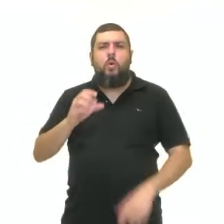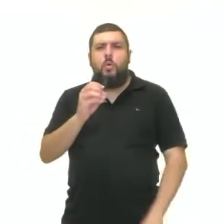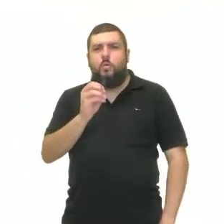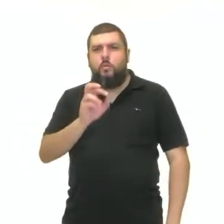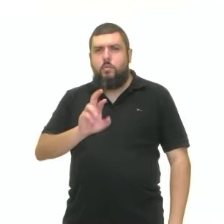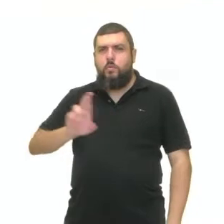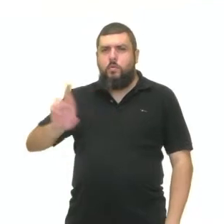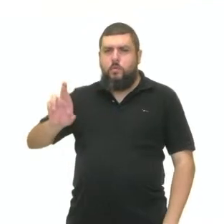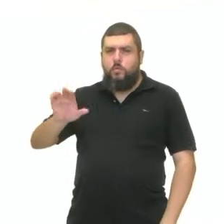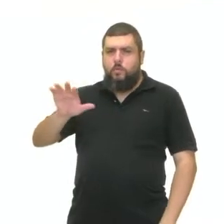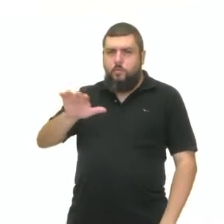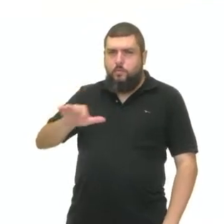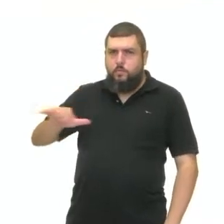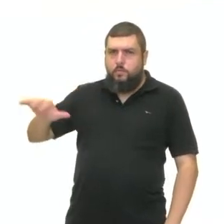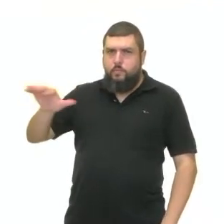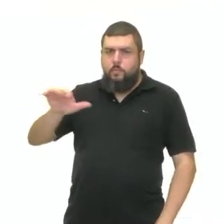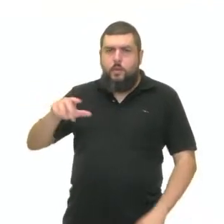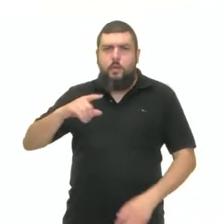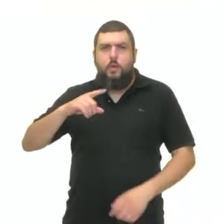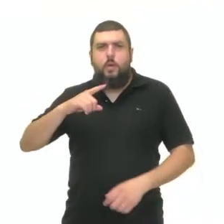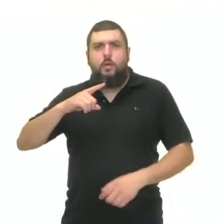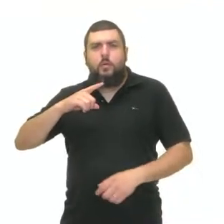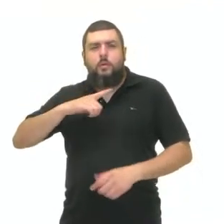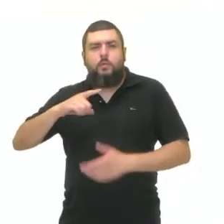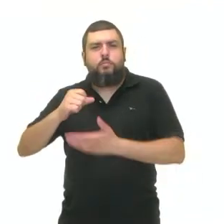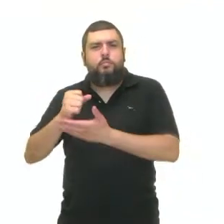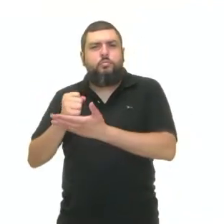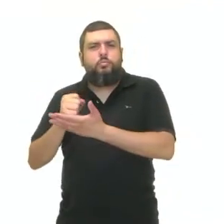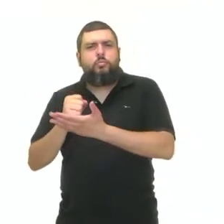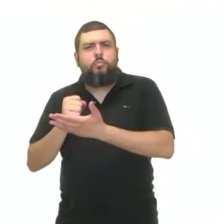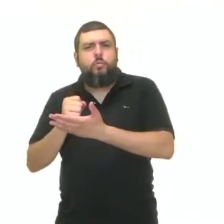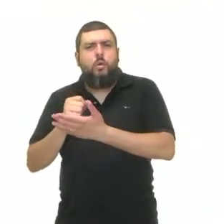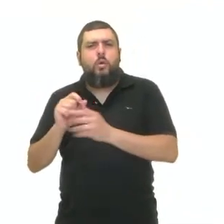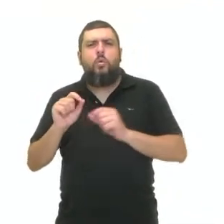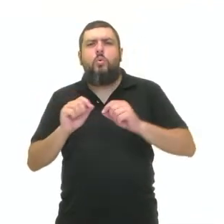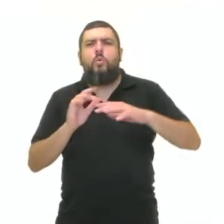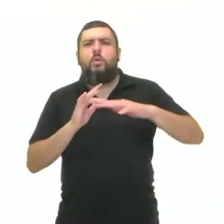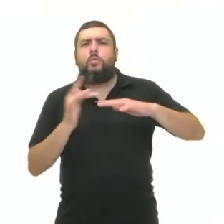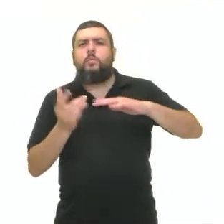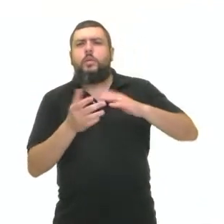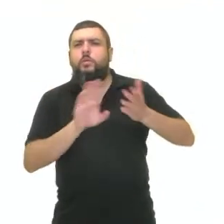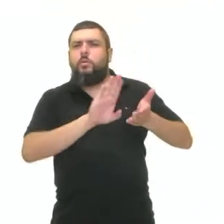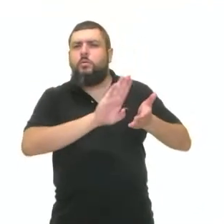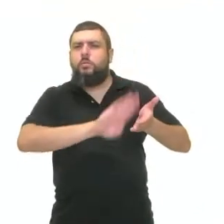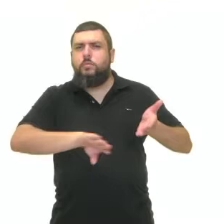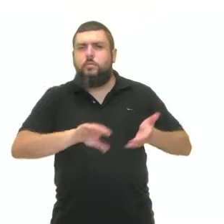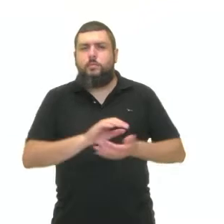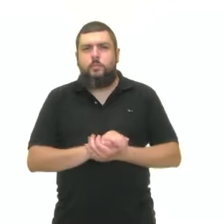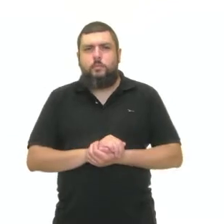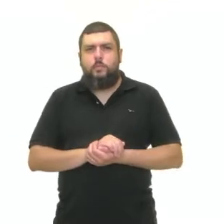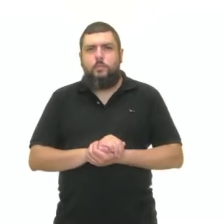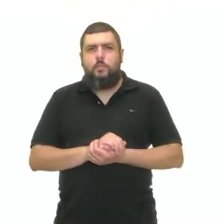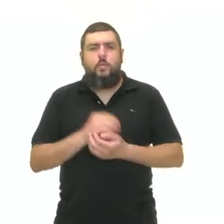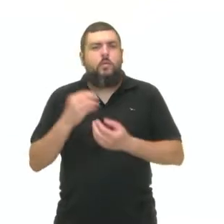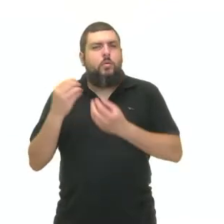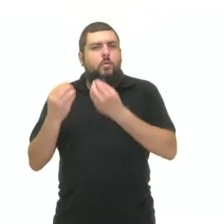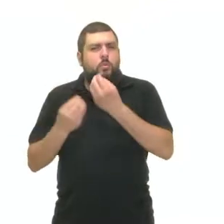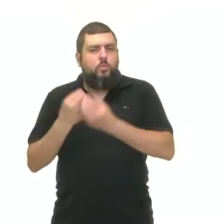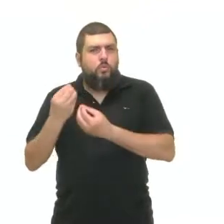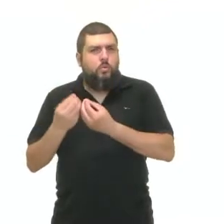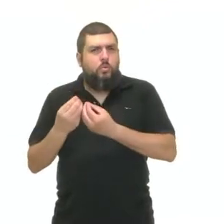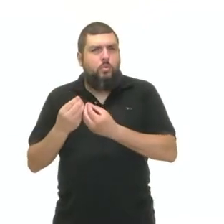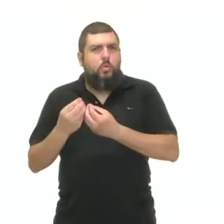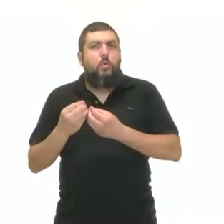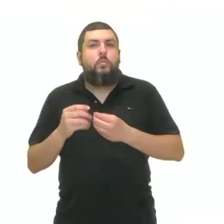papel importante no controle daquilo que deve ser eliminado da rede social, a partir de sinalizações dos